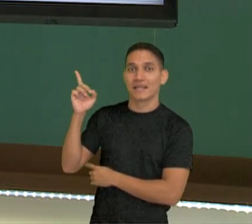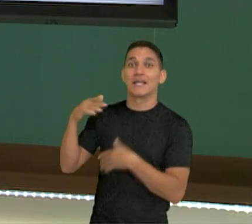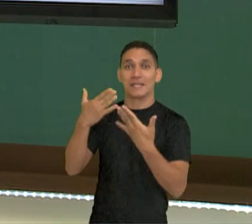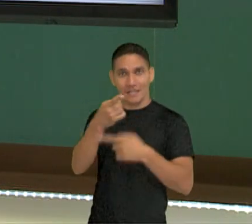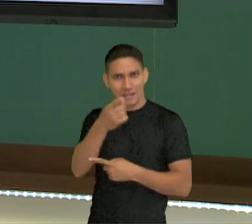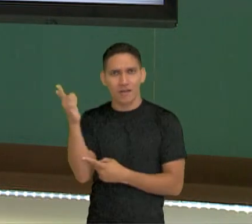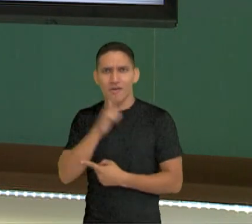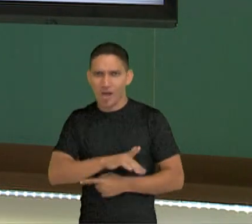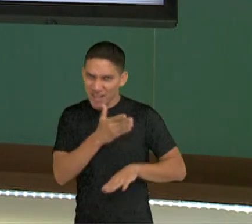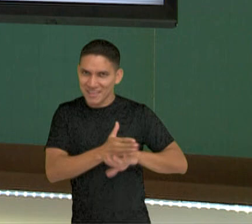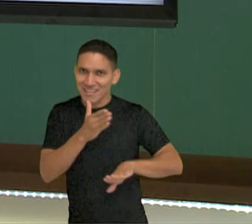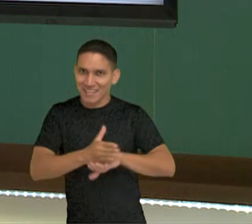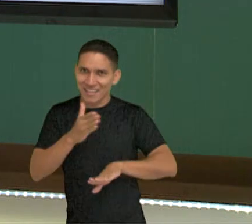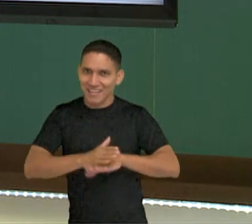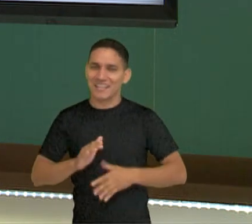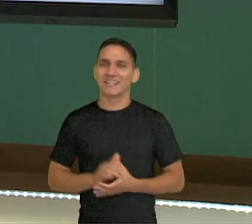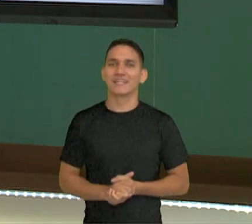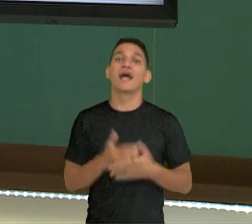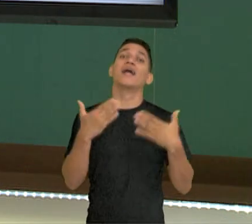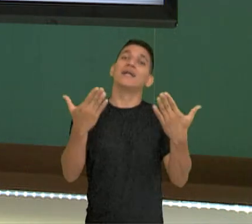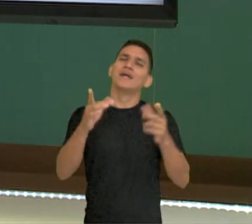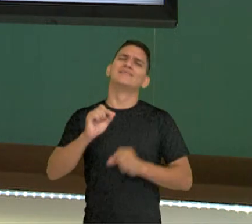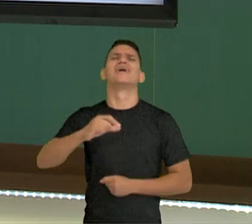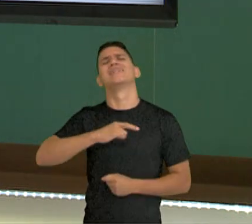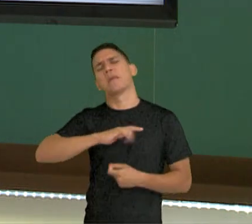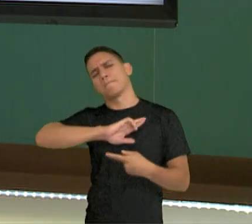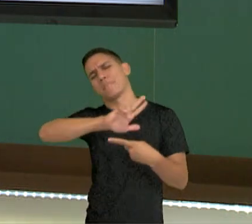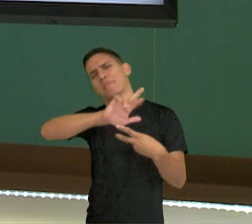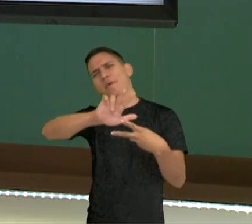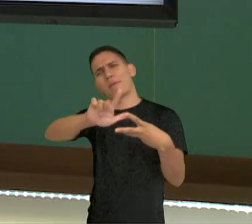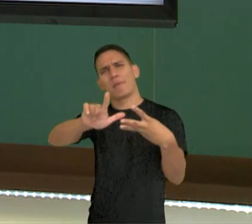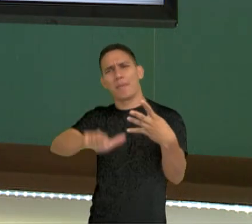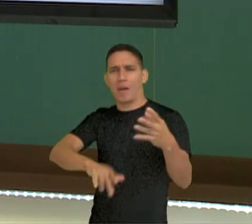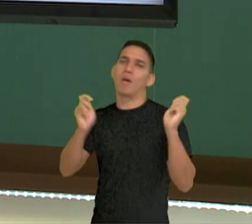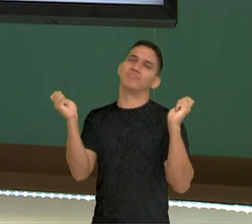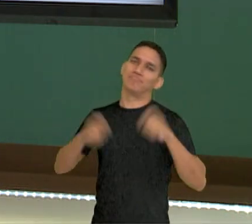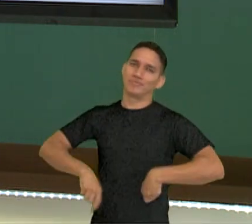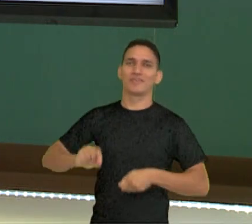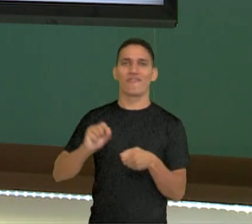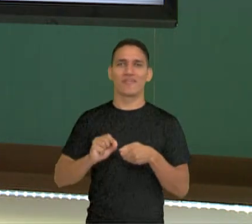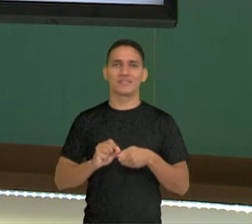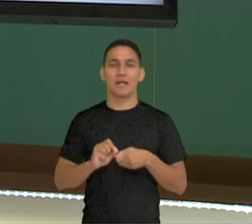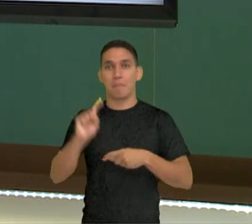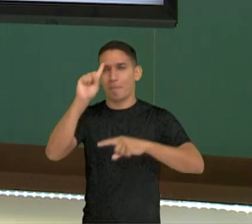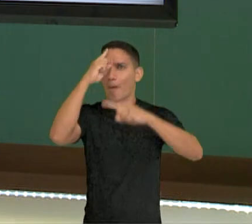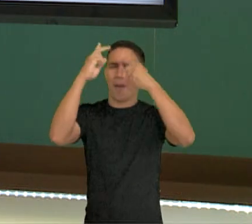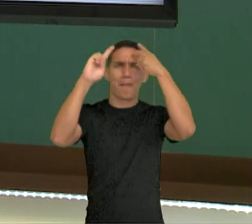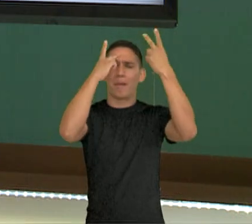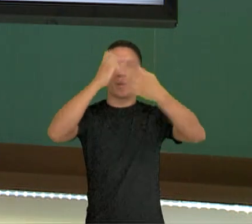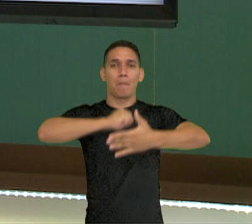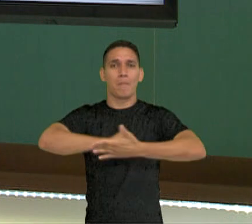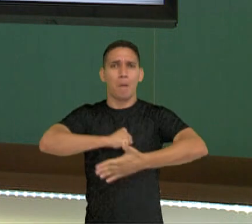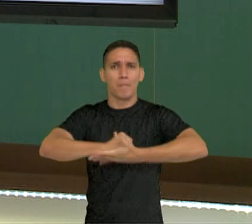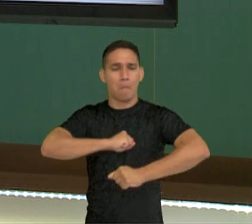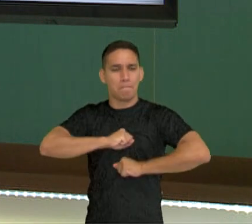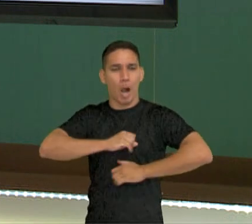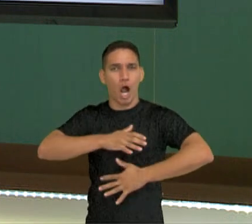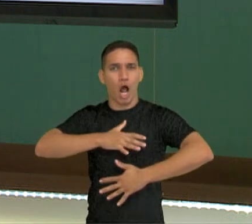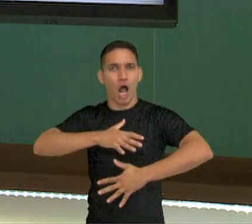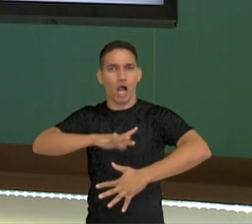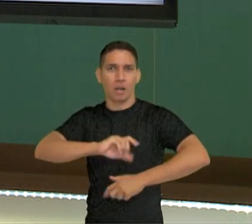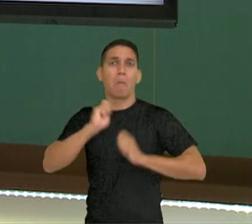aí galera treinou Ó tem uma infinita possibilidade de criar sons você pode